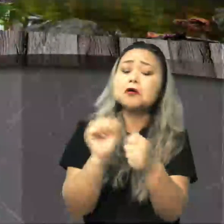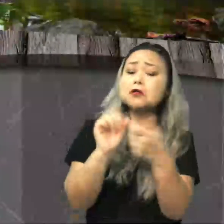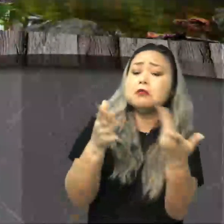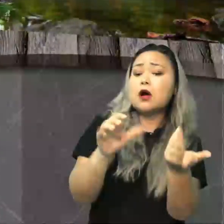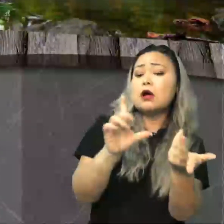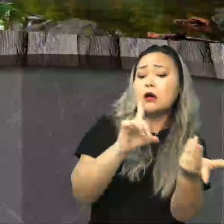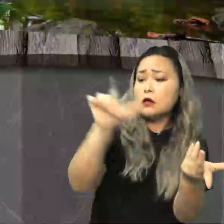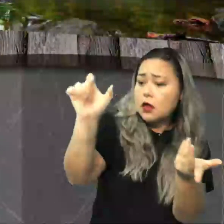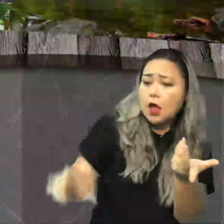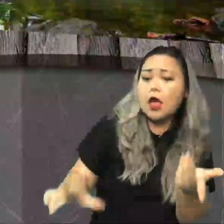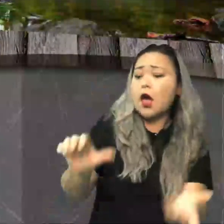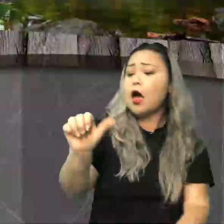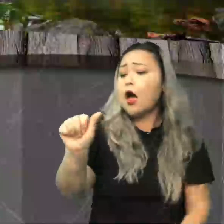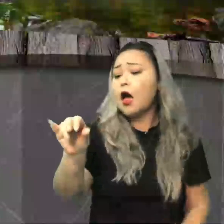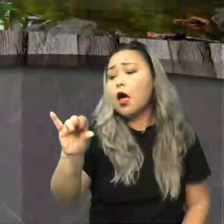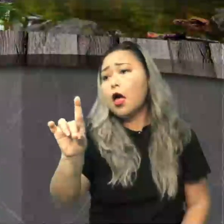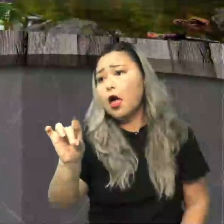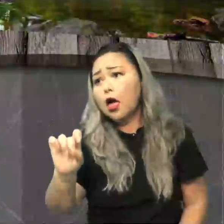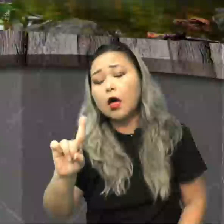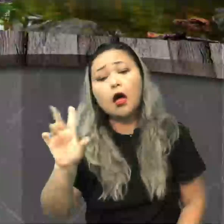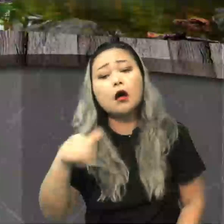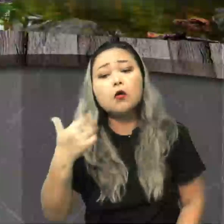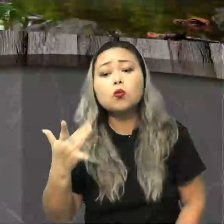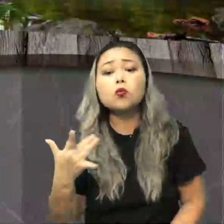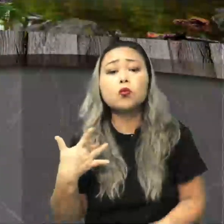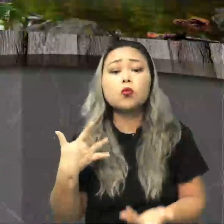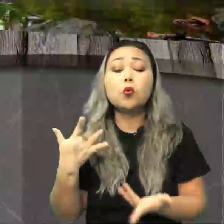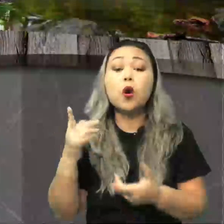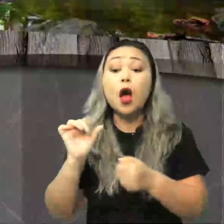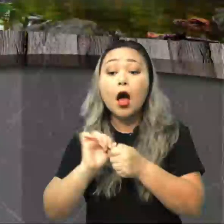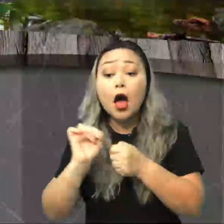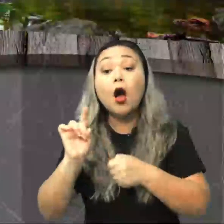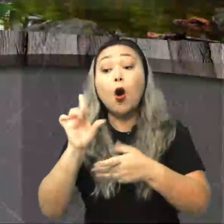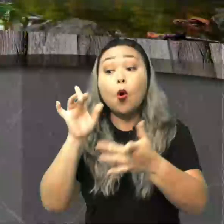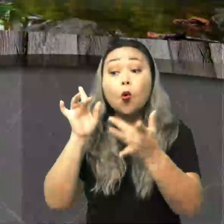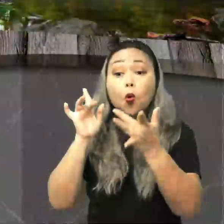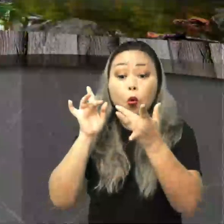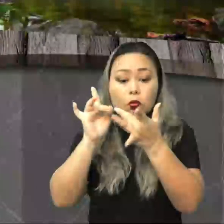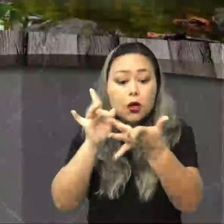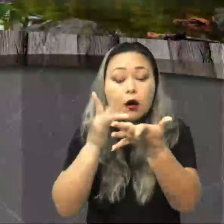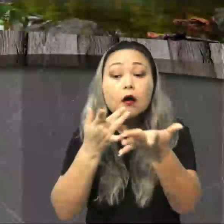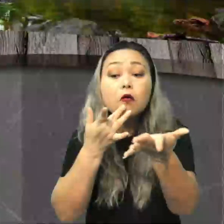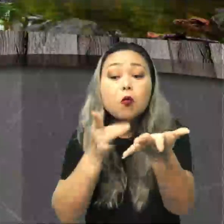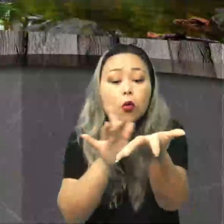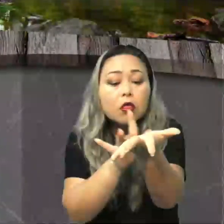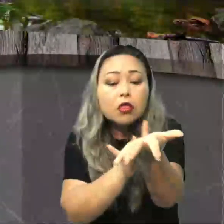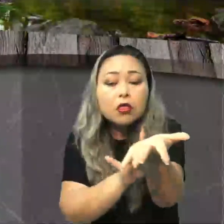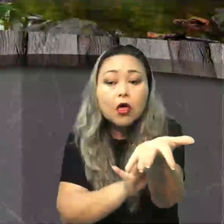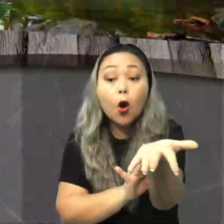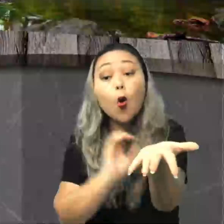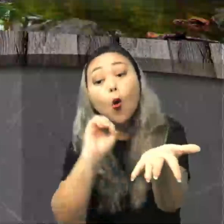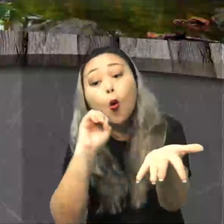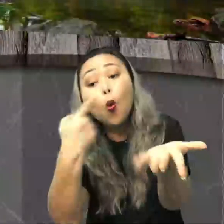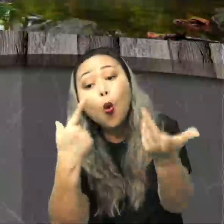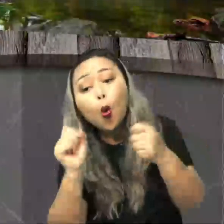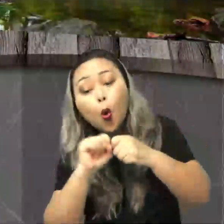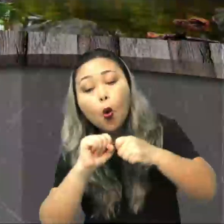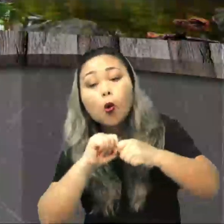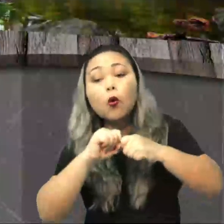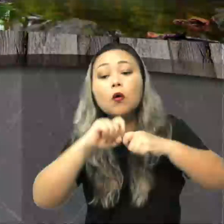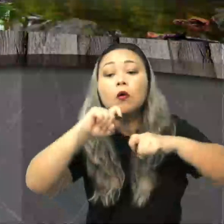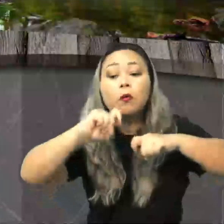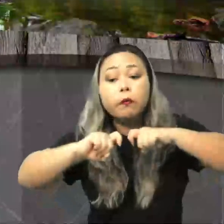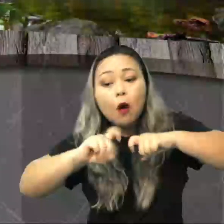soropositivo, certo? Você tiver contato com o sangue dessa pessoa ou na relação sexual